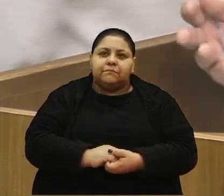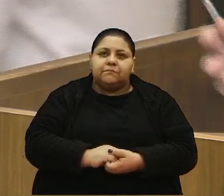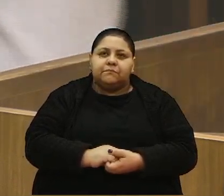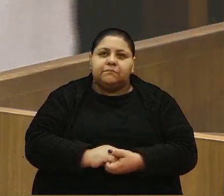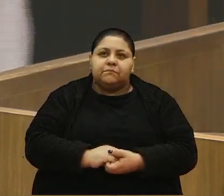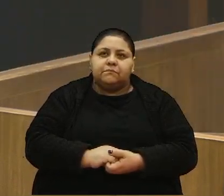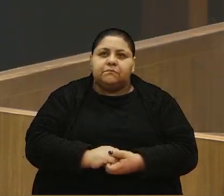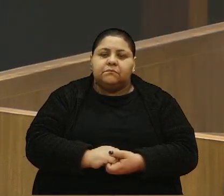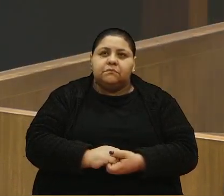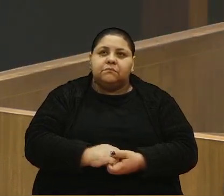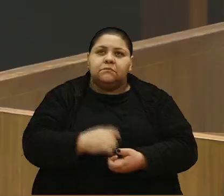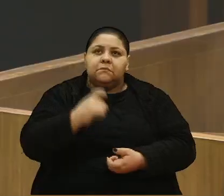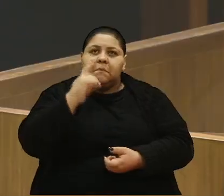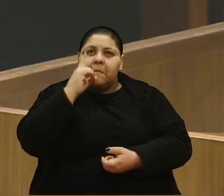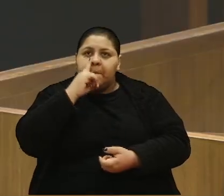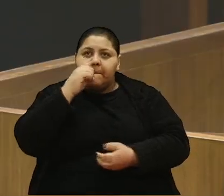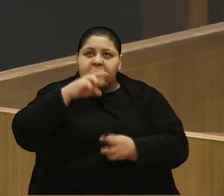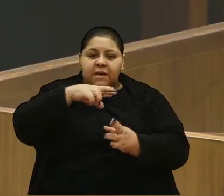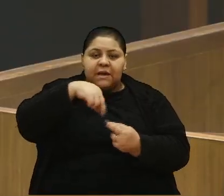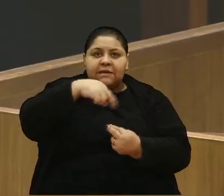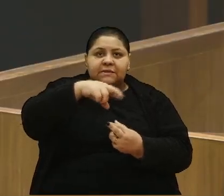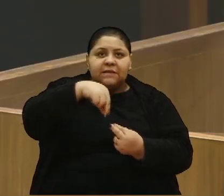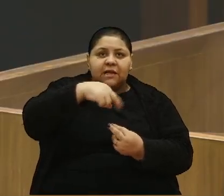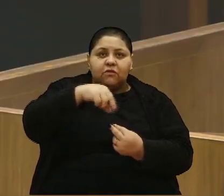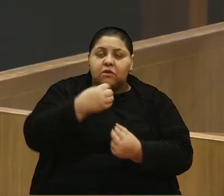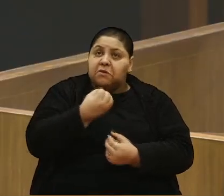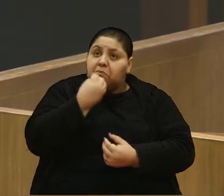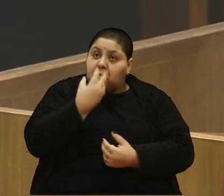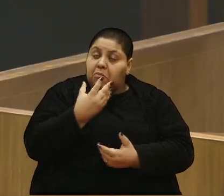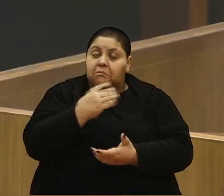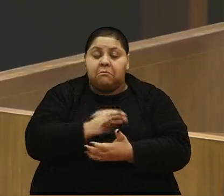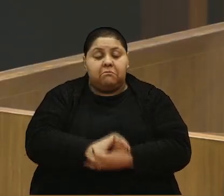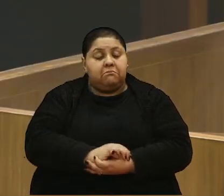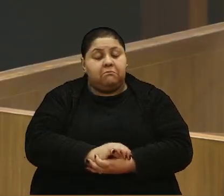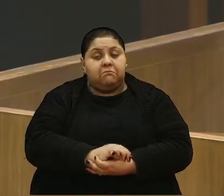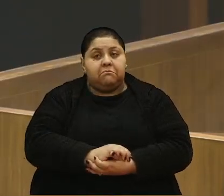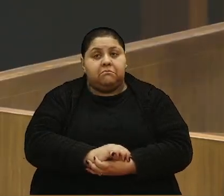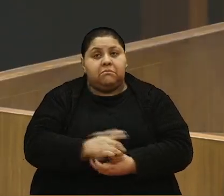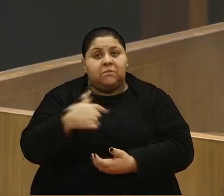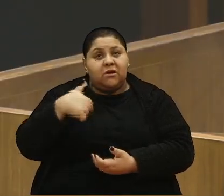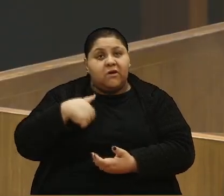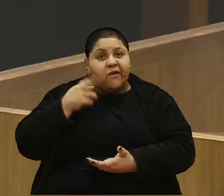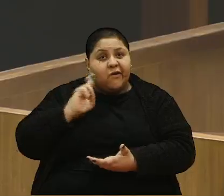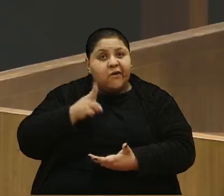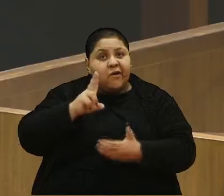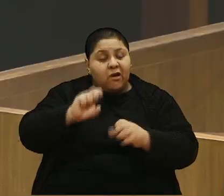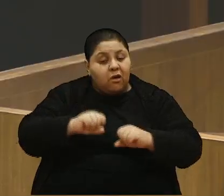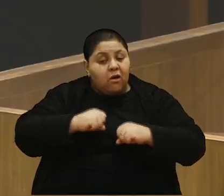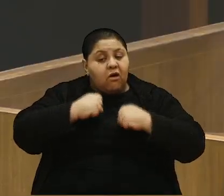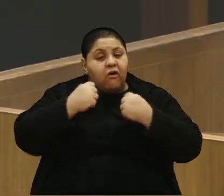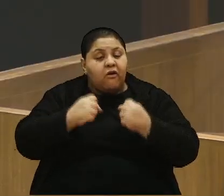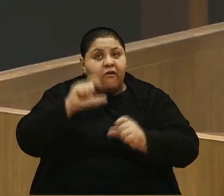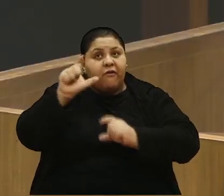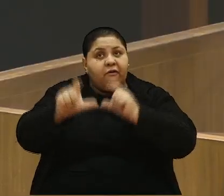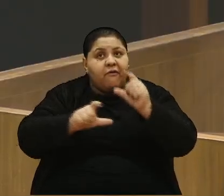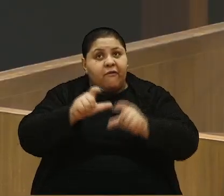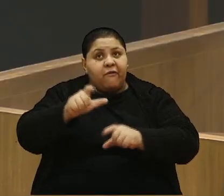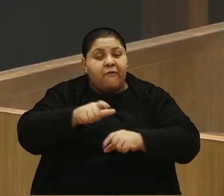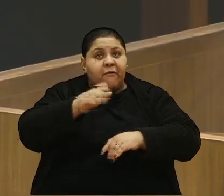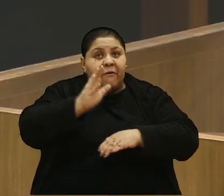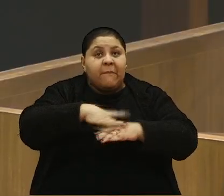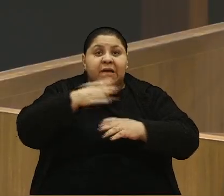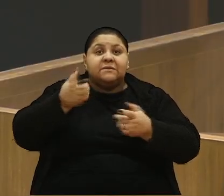mãe recicladora. Que bom, que bom. Eu sempre vou defender as pessoas que mais